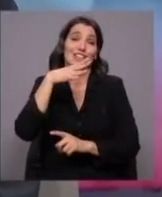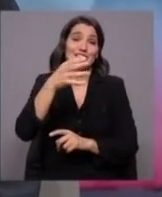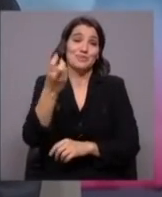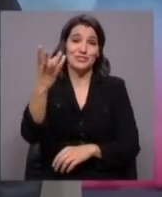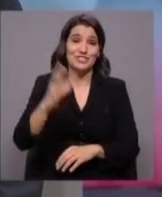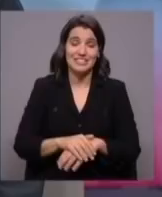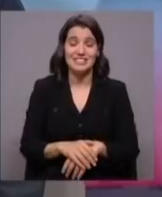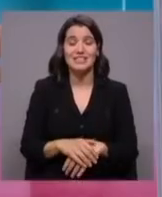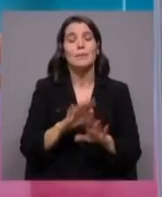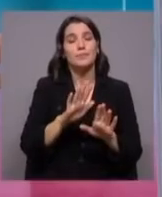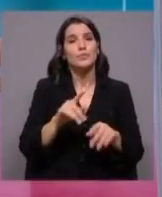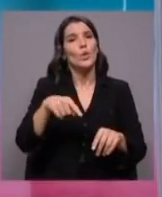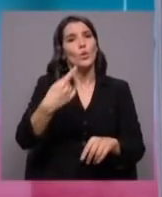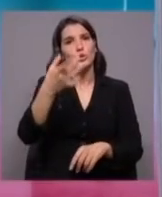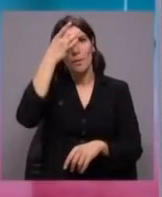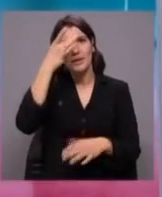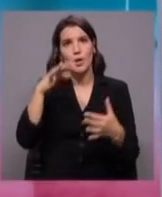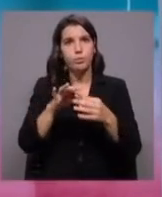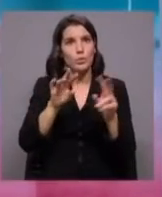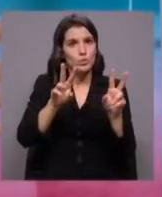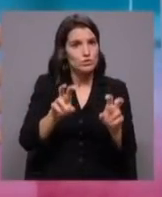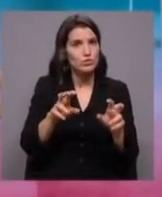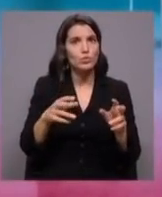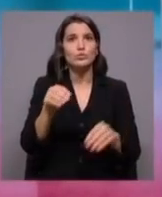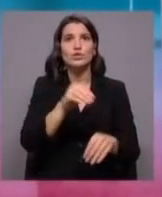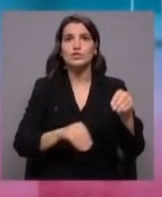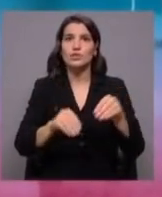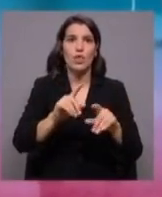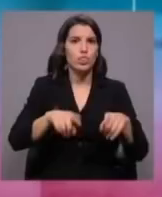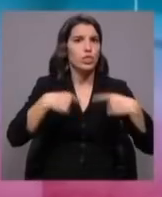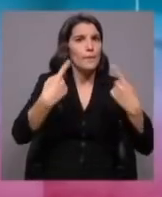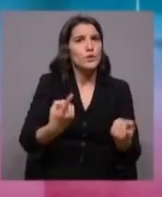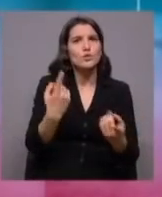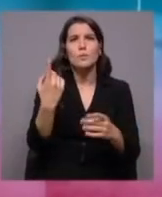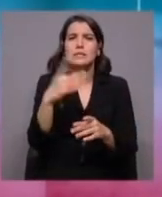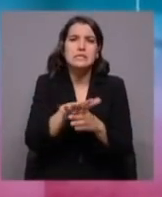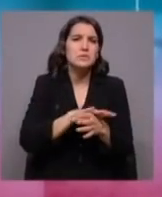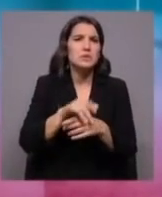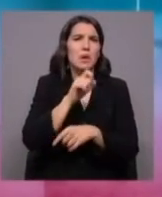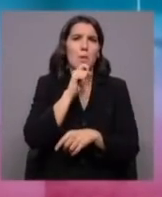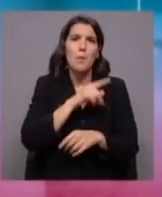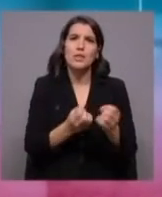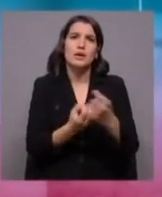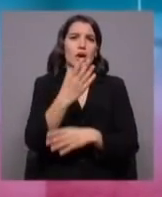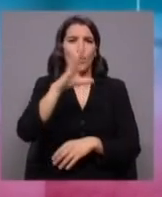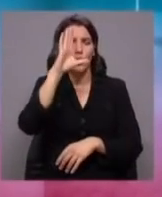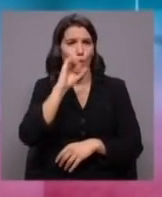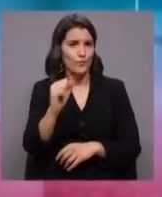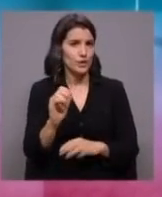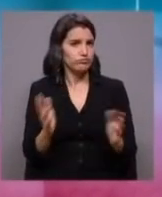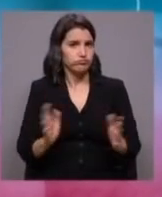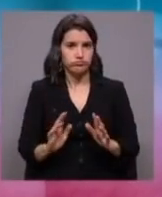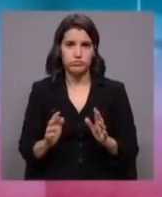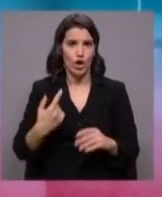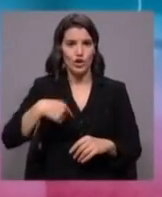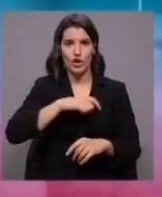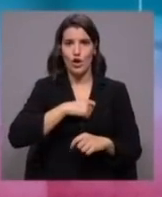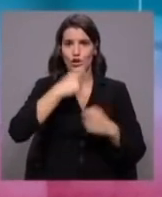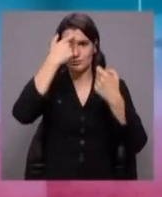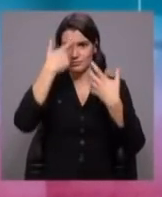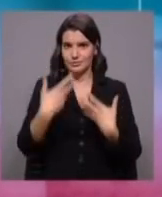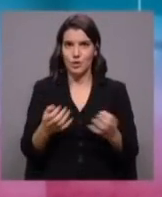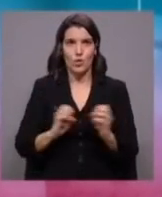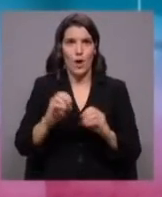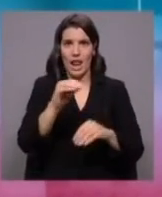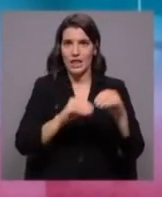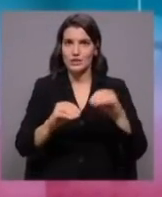pessoas já está. É pá, sim, puto, tens razão. Assunto, depois das legislativas, num caso. Mas sempre foi assim, não é só deste ano. Ou seja, não vamos ser surpreendidos depois